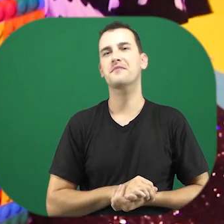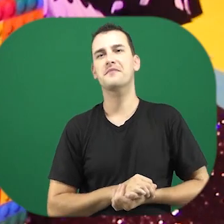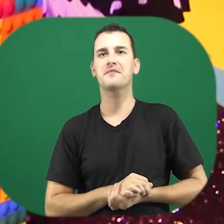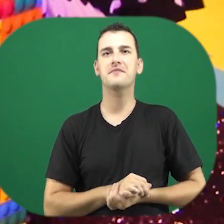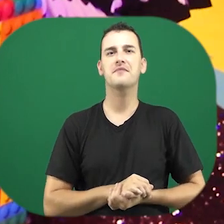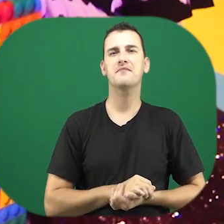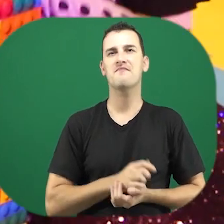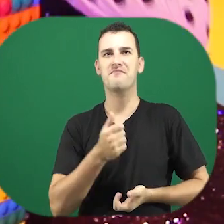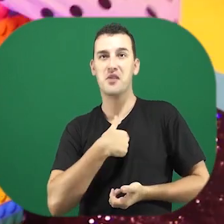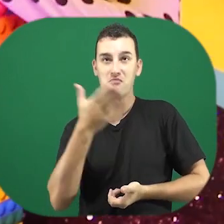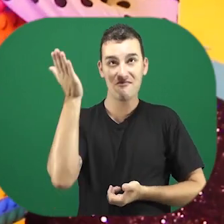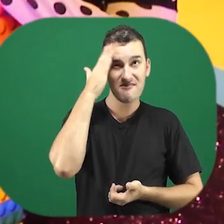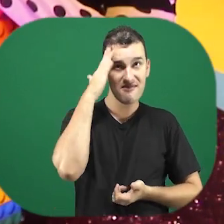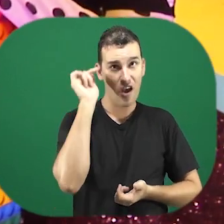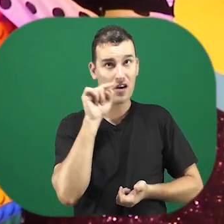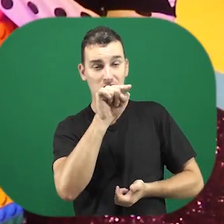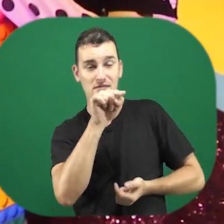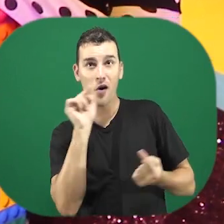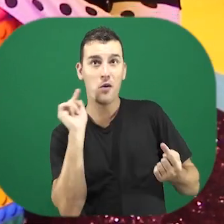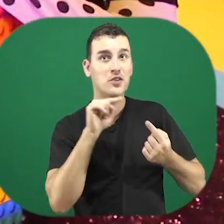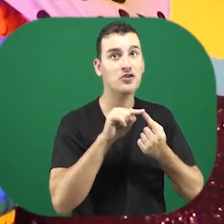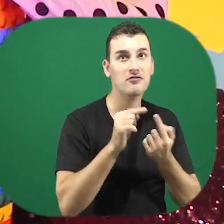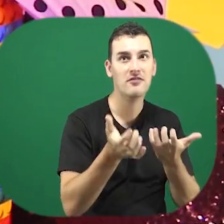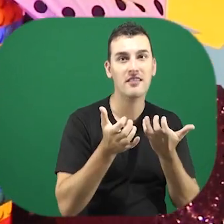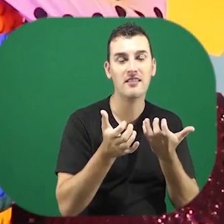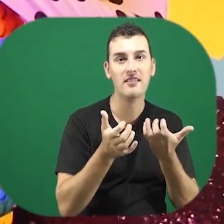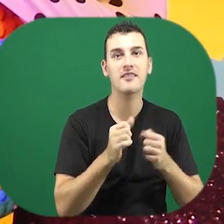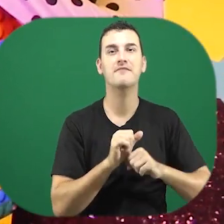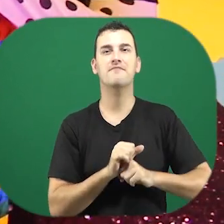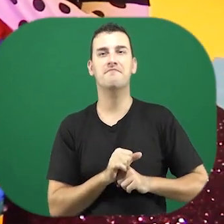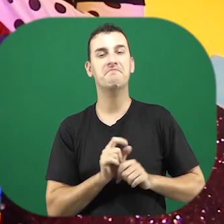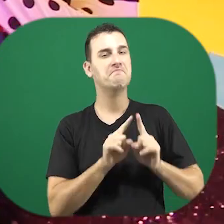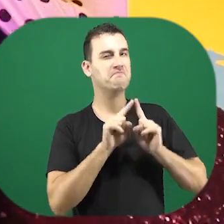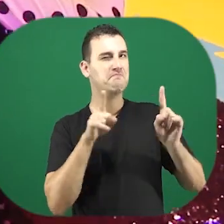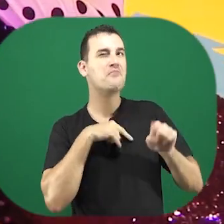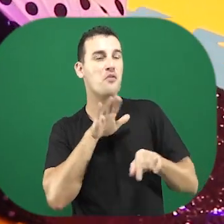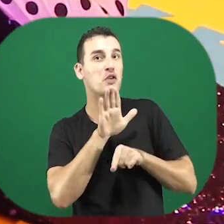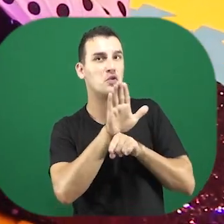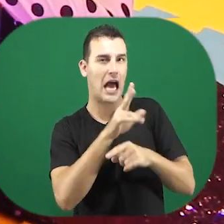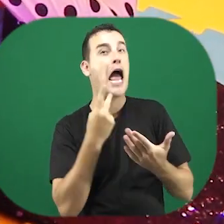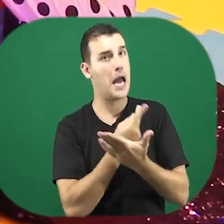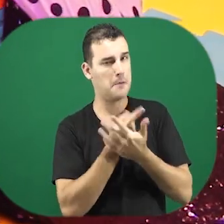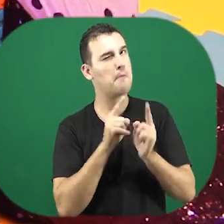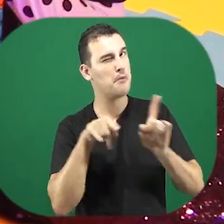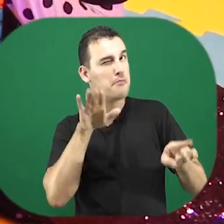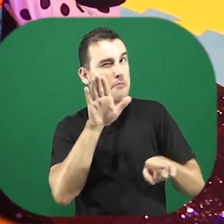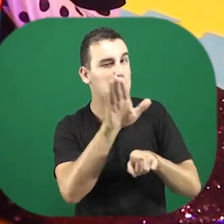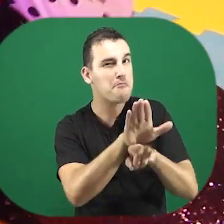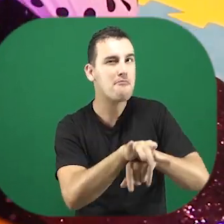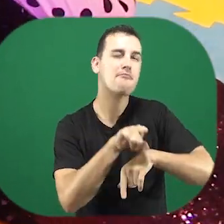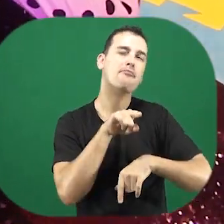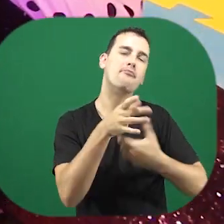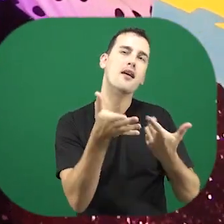Eu sei o que você quer. É um erro. Hã? Mas eu vou lhe ajudar. Você